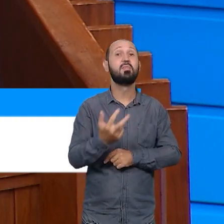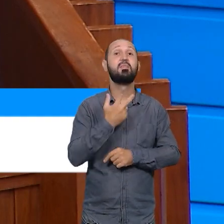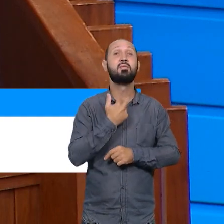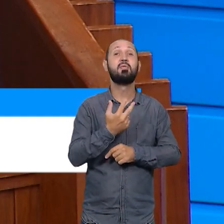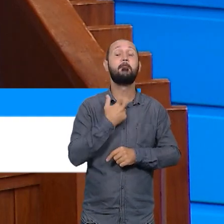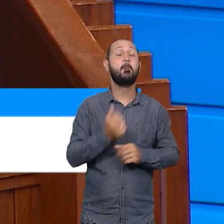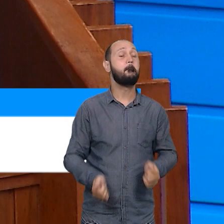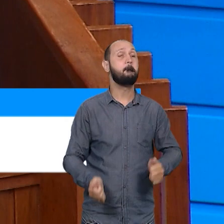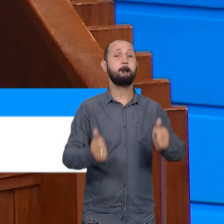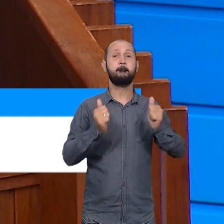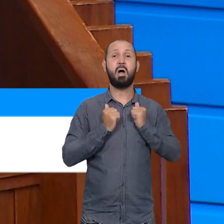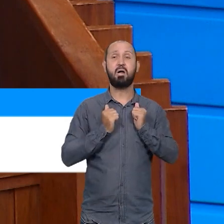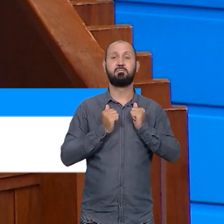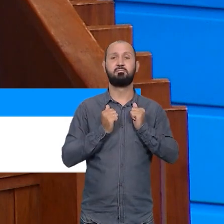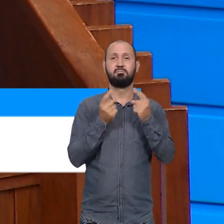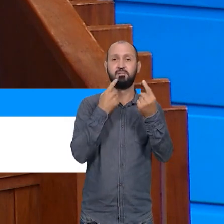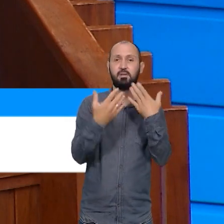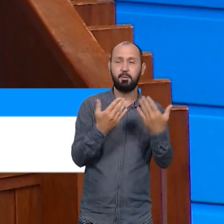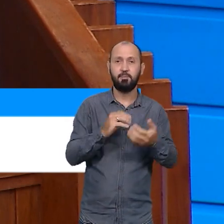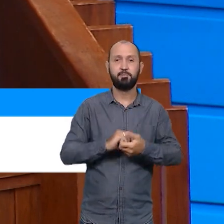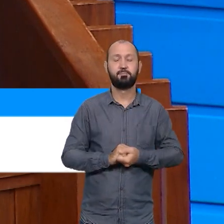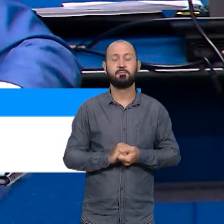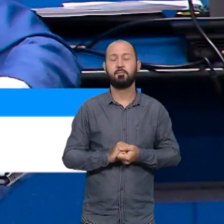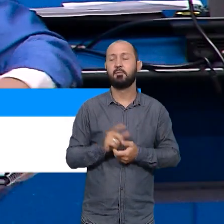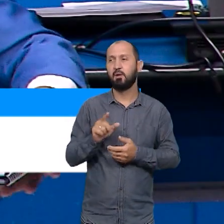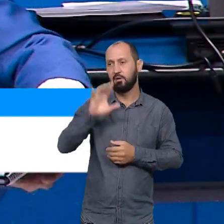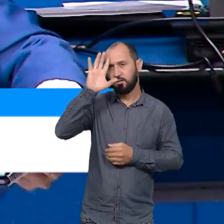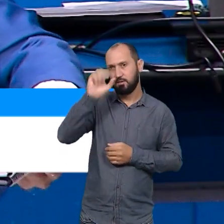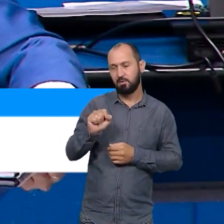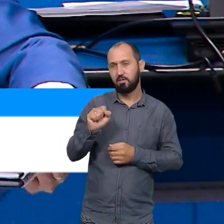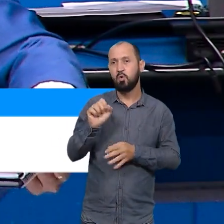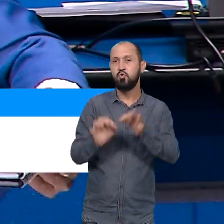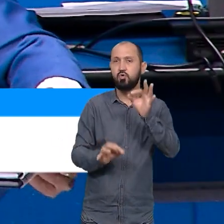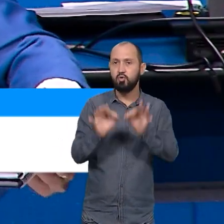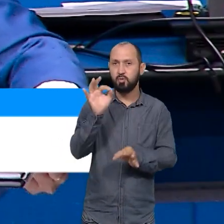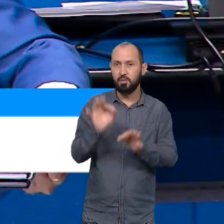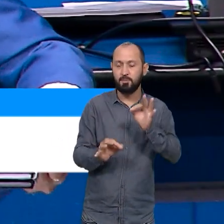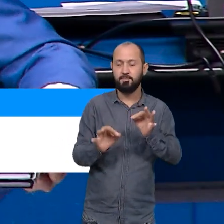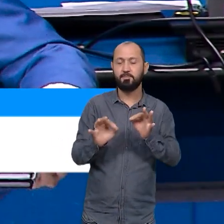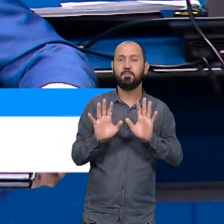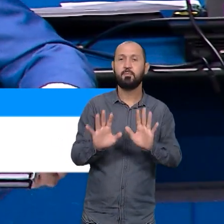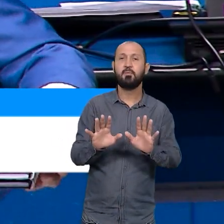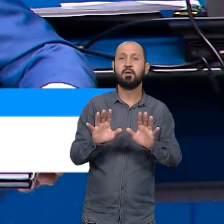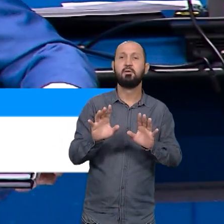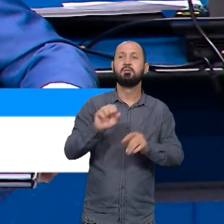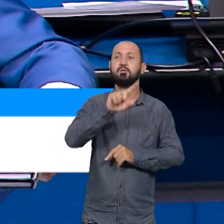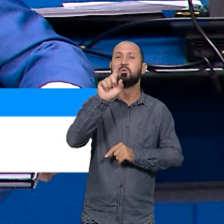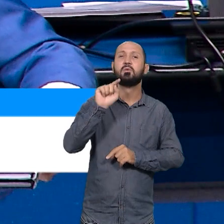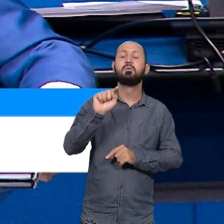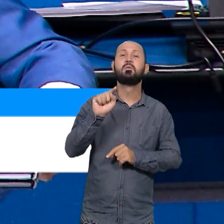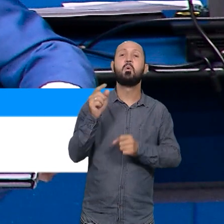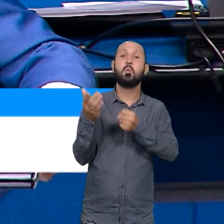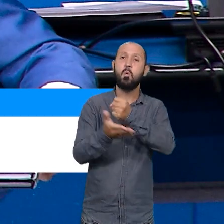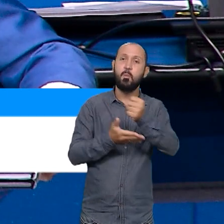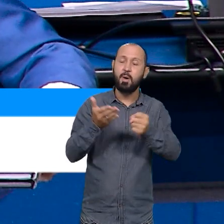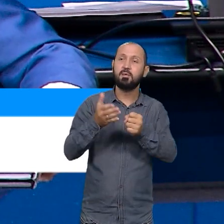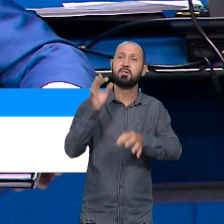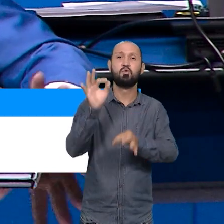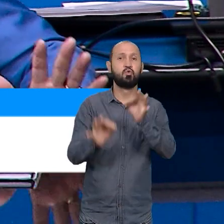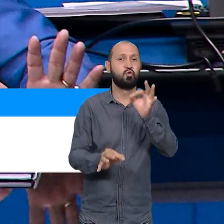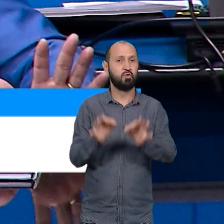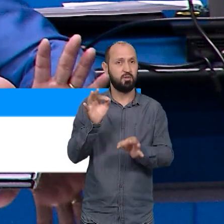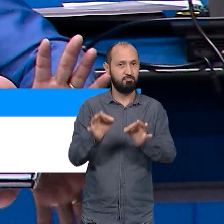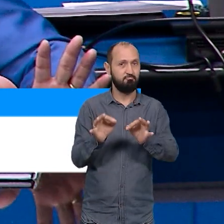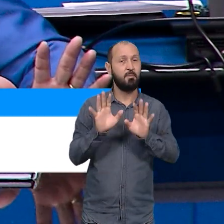Sul não pode se omitir nessa questão. Decisão jurídica, a gente questiona ela com